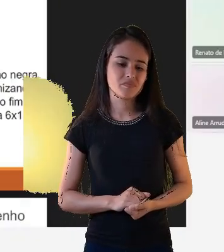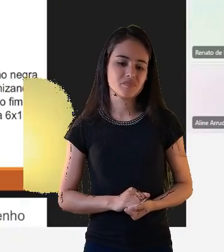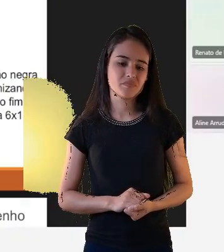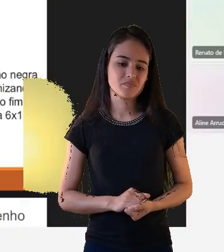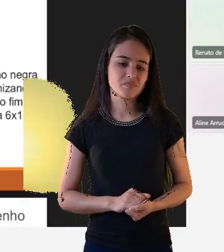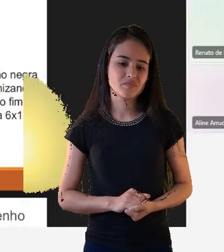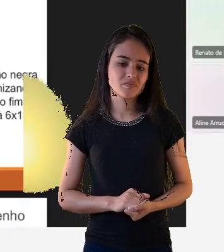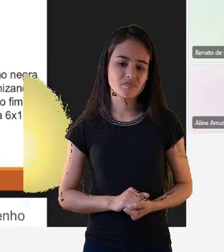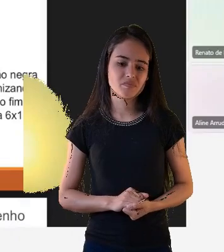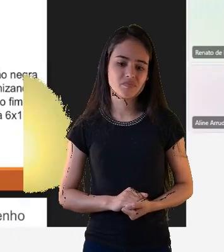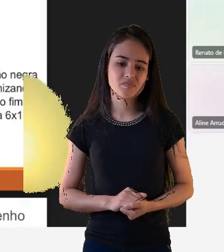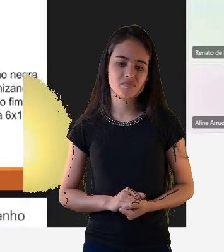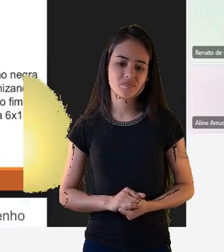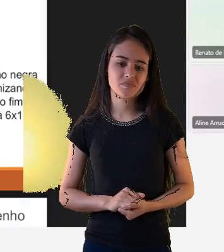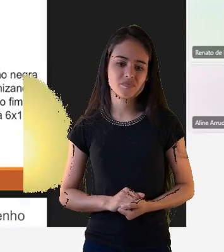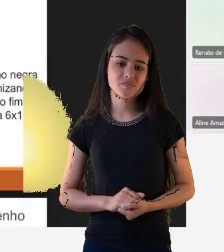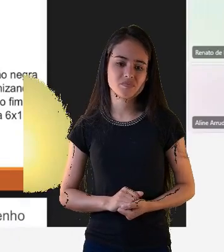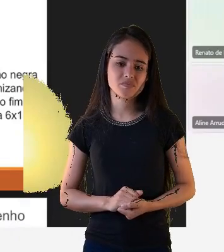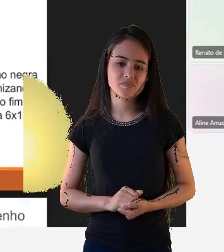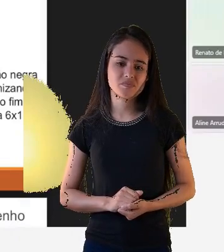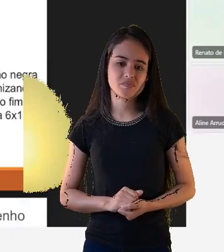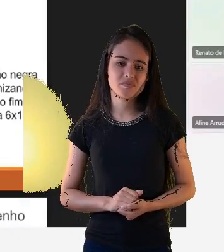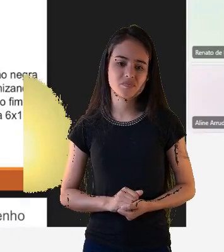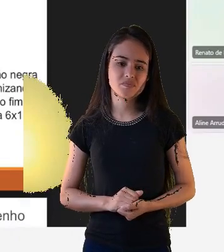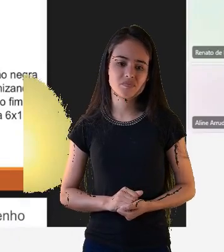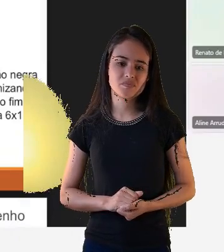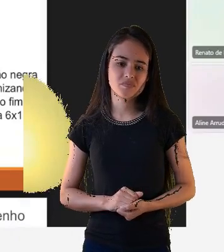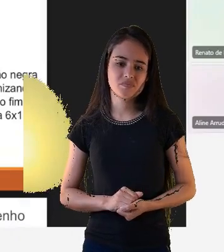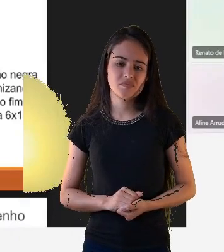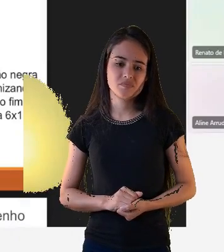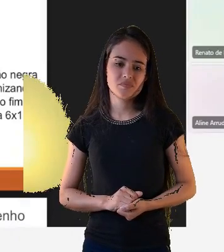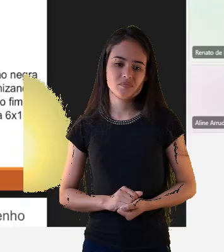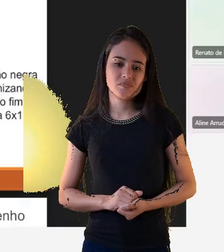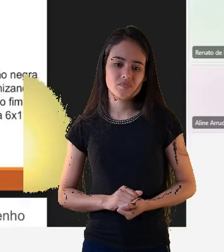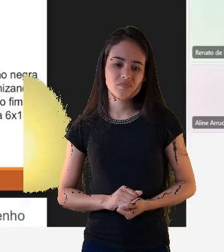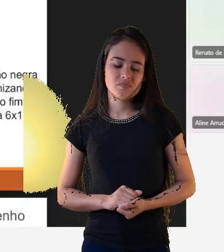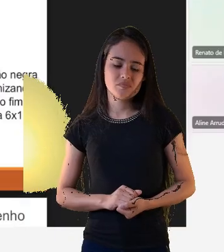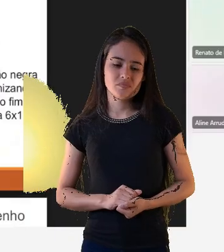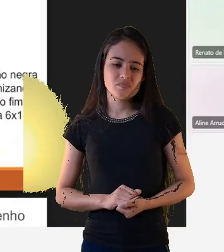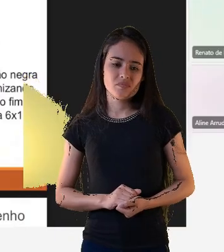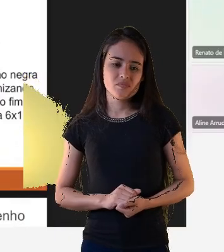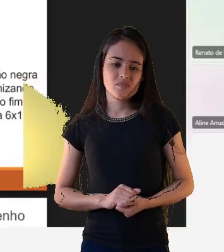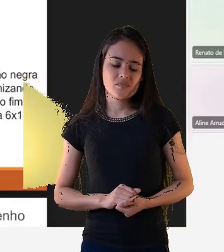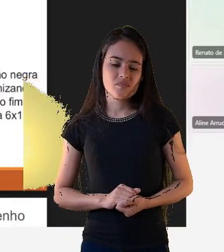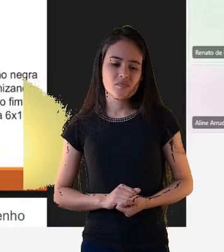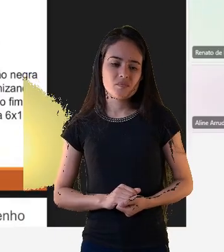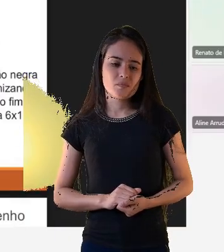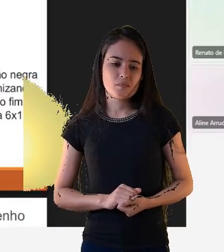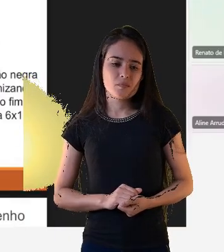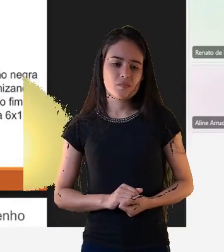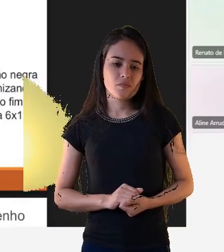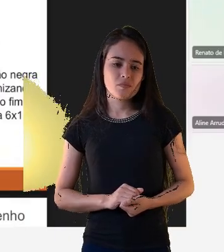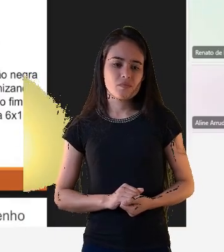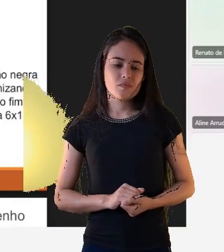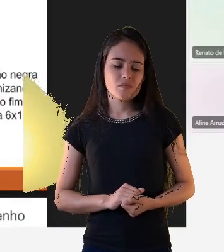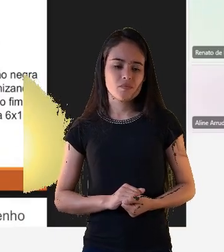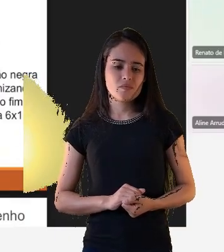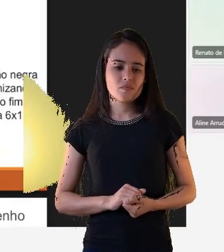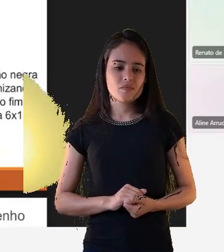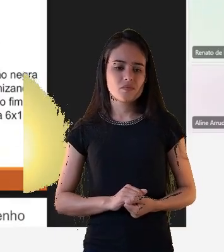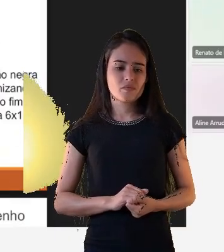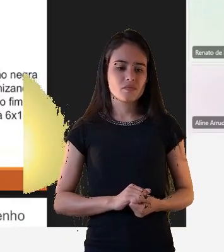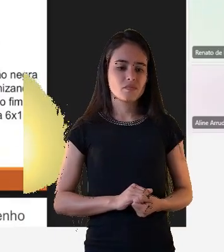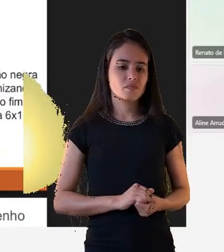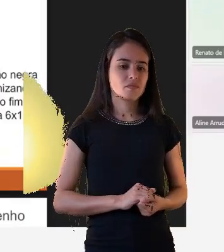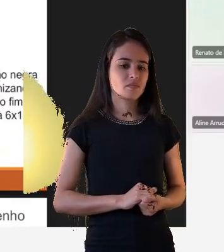sociedade brasileira, principalmente a branquitude brasileira, é preguiçosa, né? Isso é preguiça,